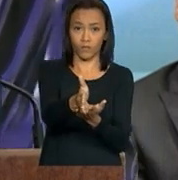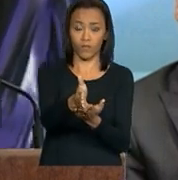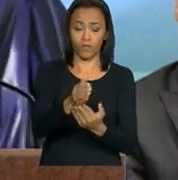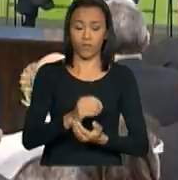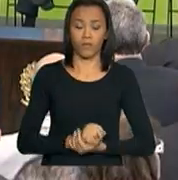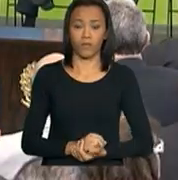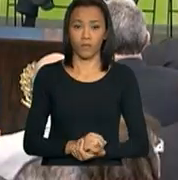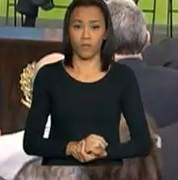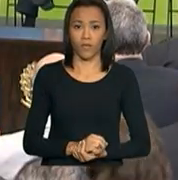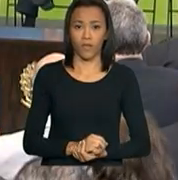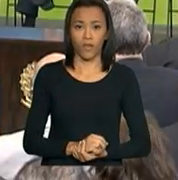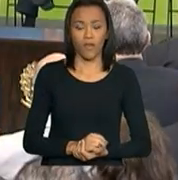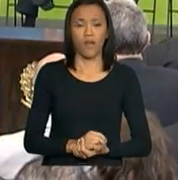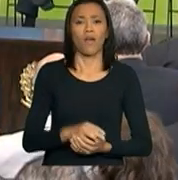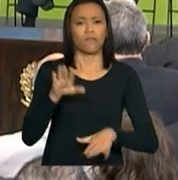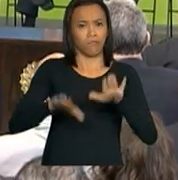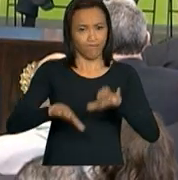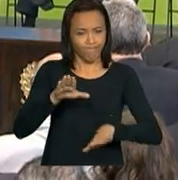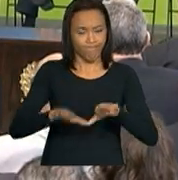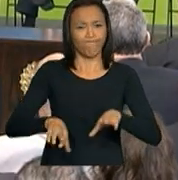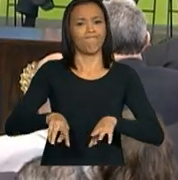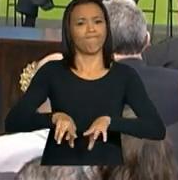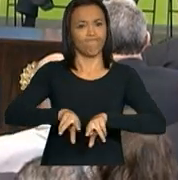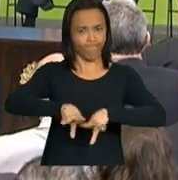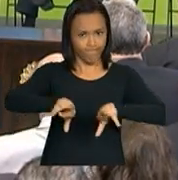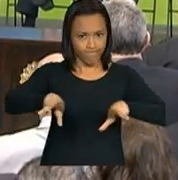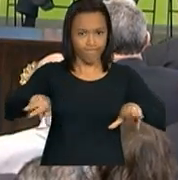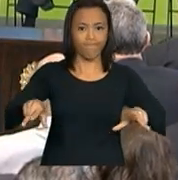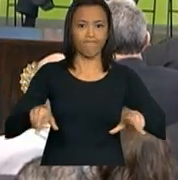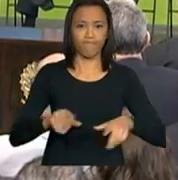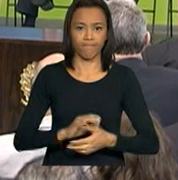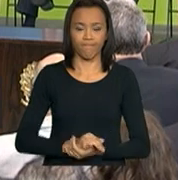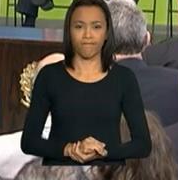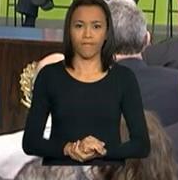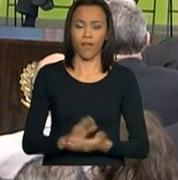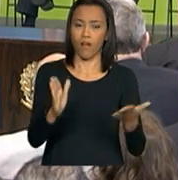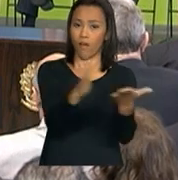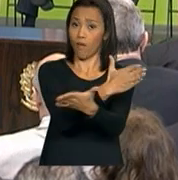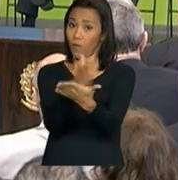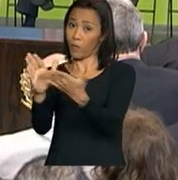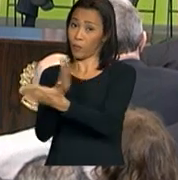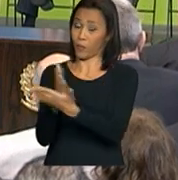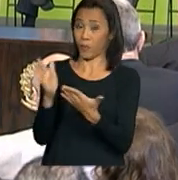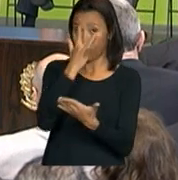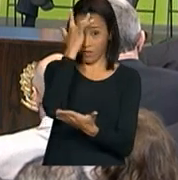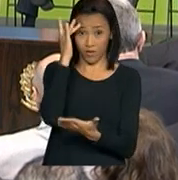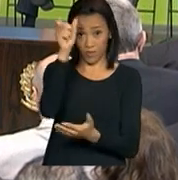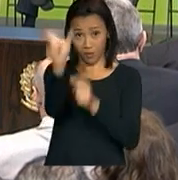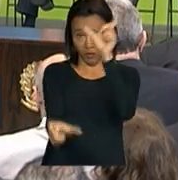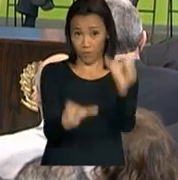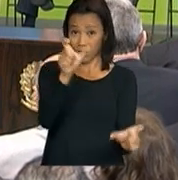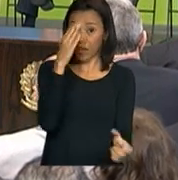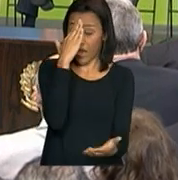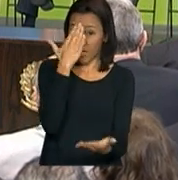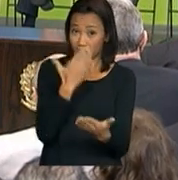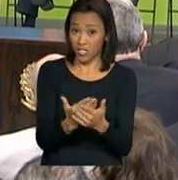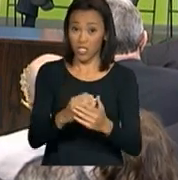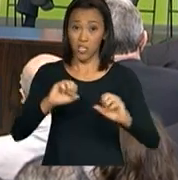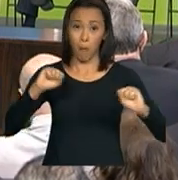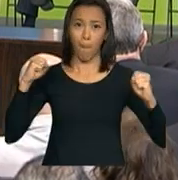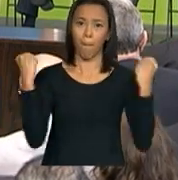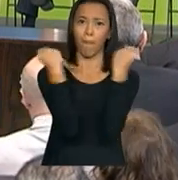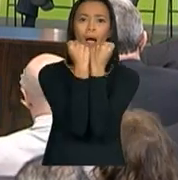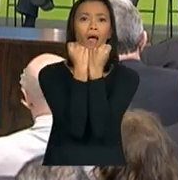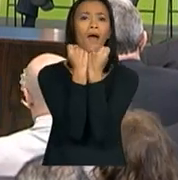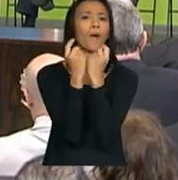coalizão muitas vezes algumas pessoas acreditam que a coalizão